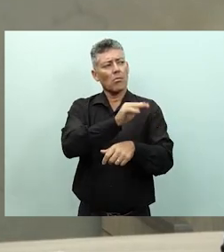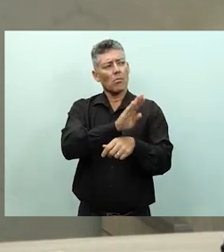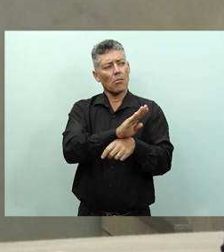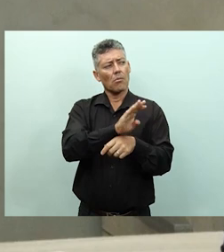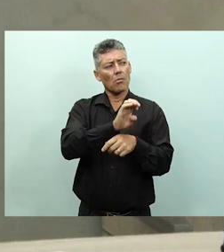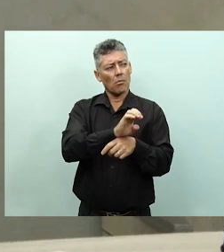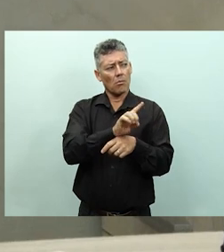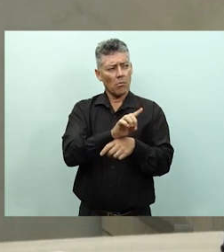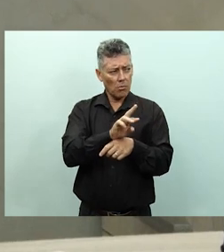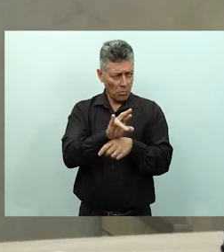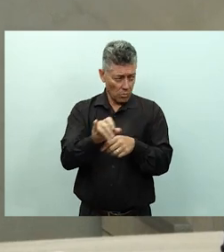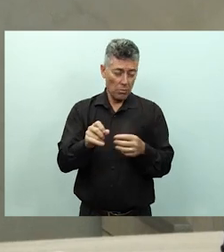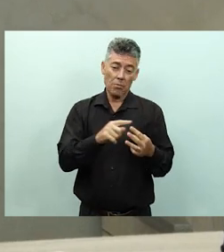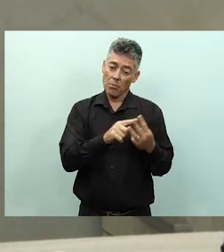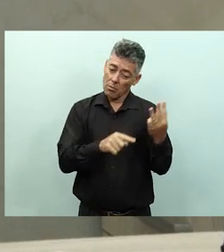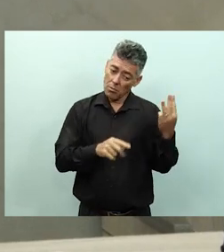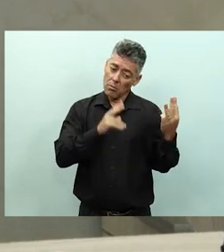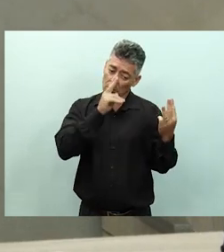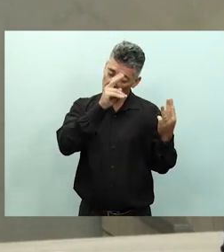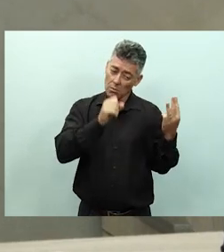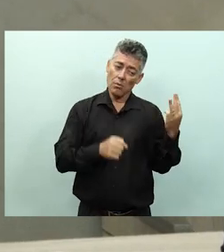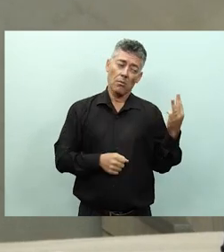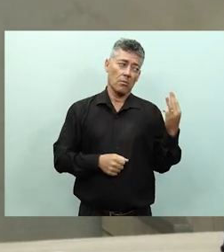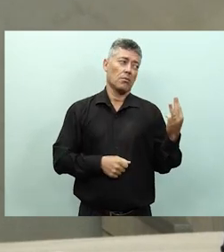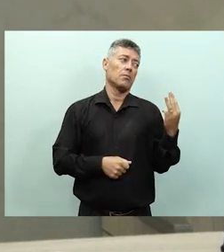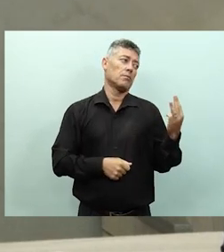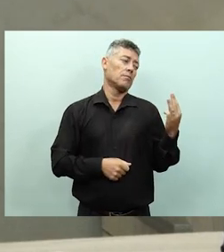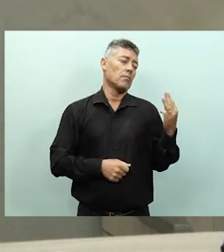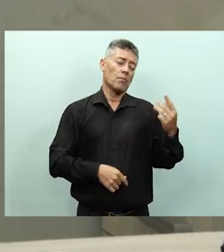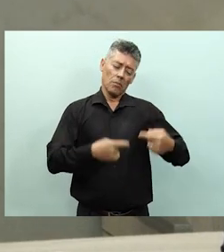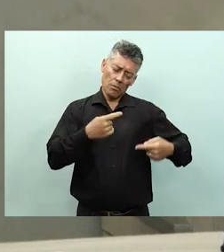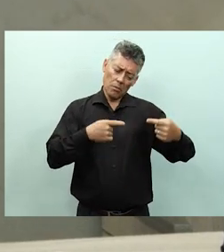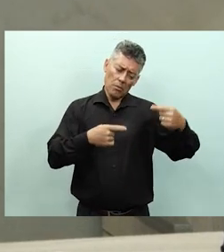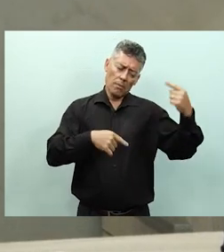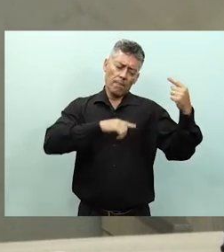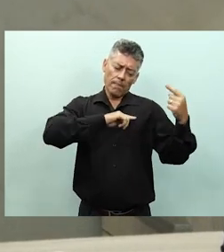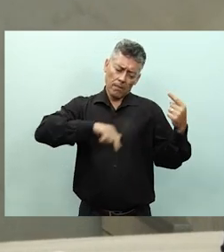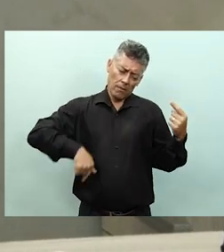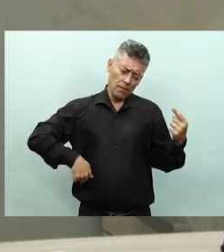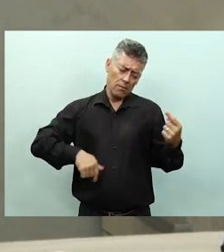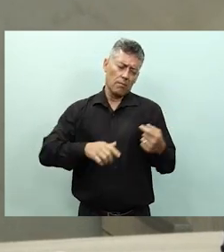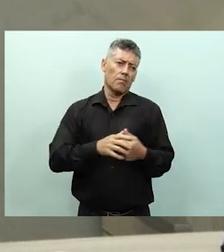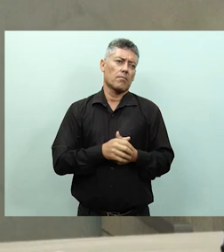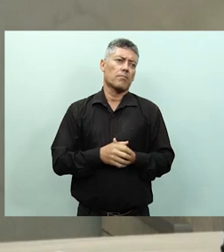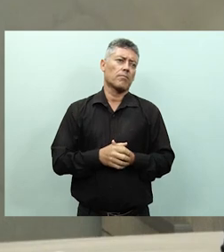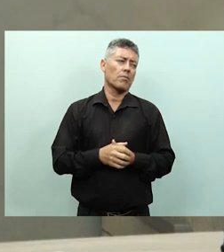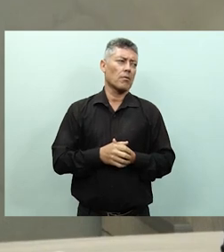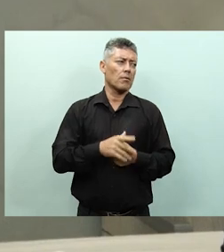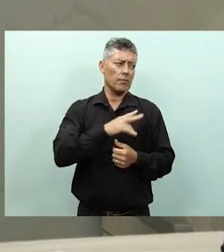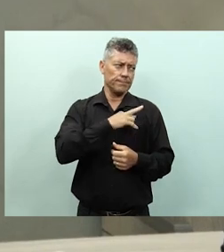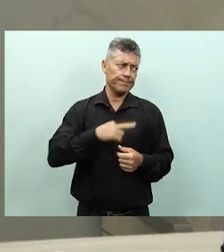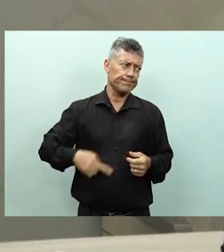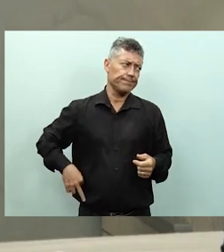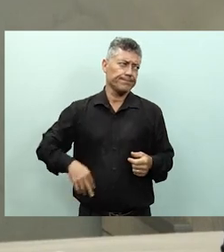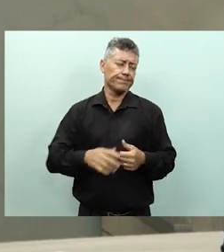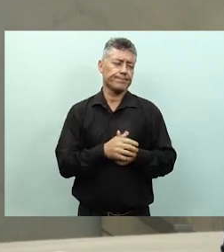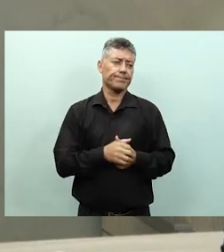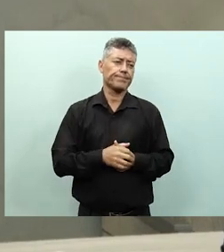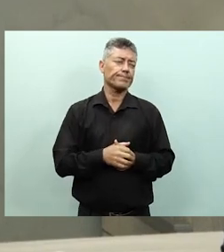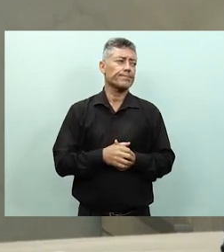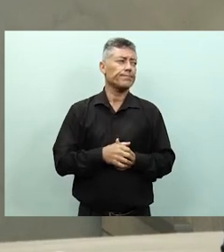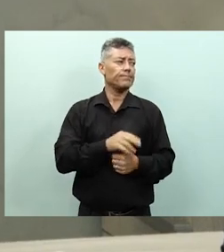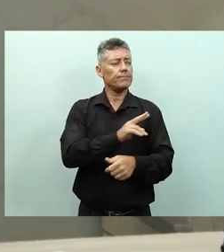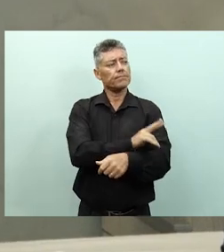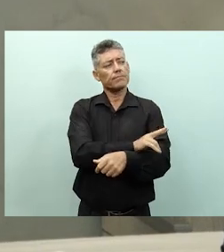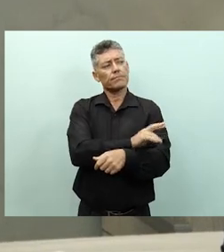tínhamos 3 candidaturas muito fortes disputando o governo. Vilma